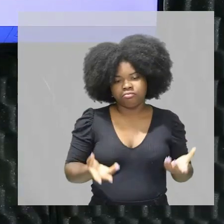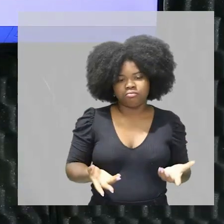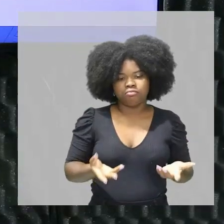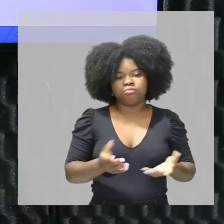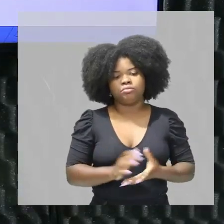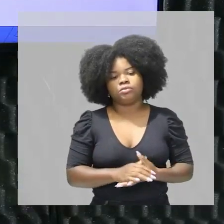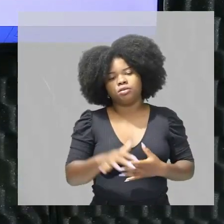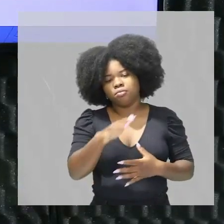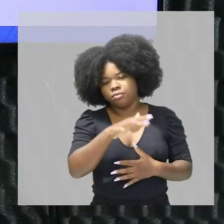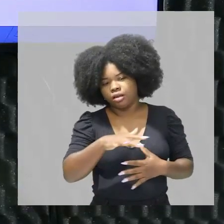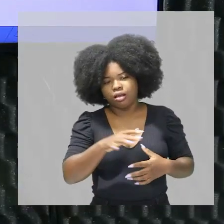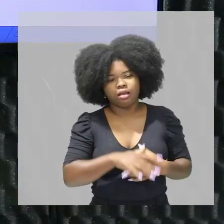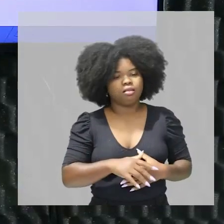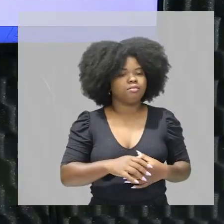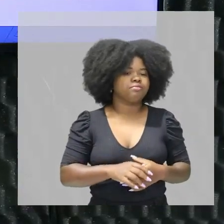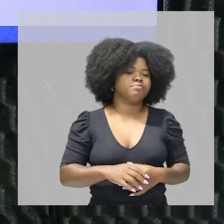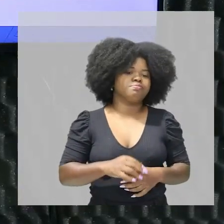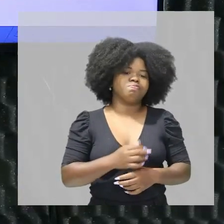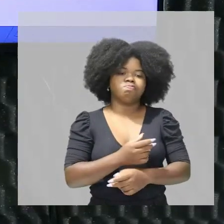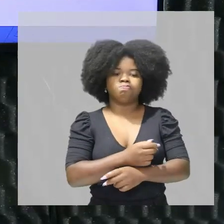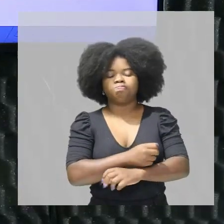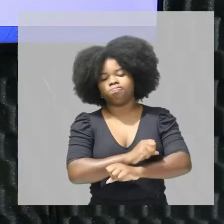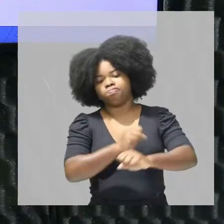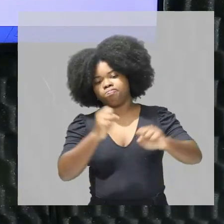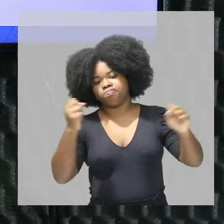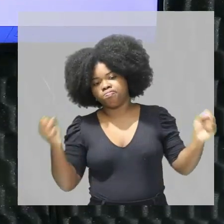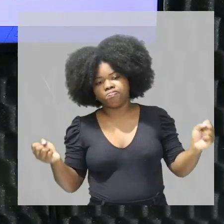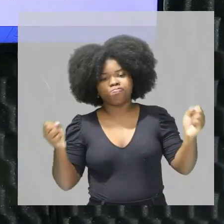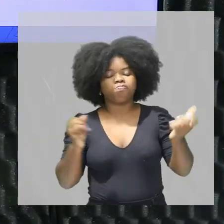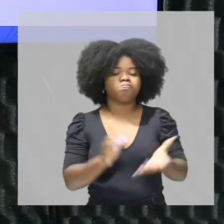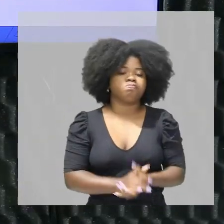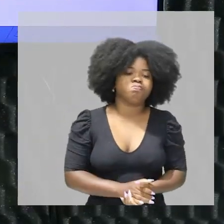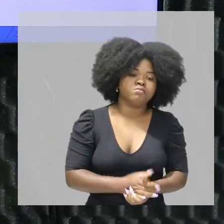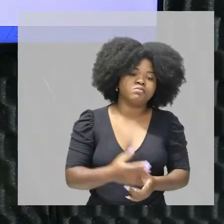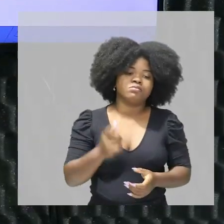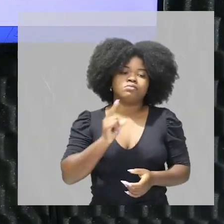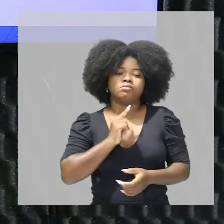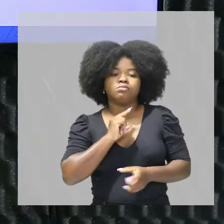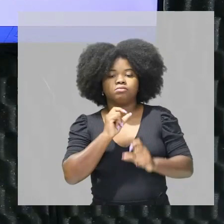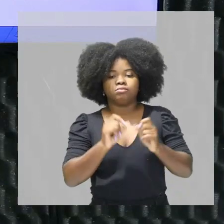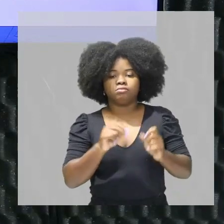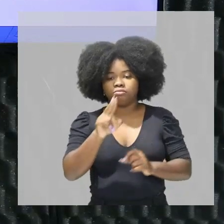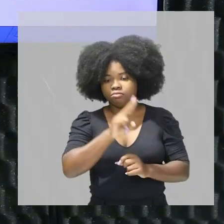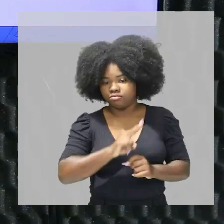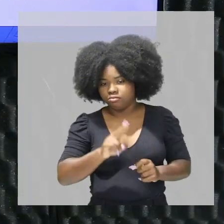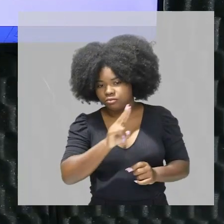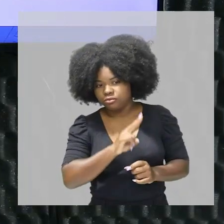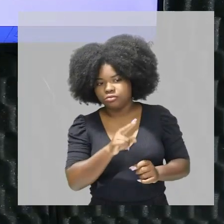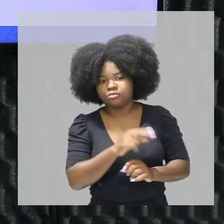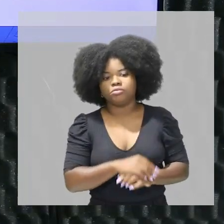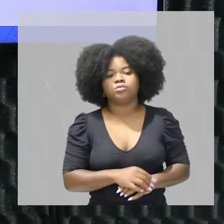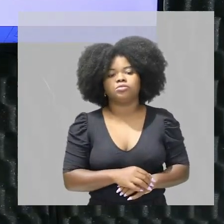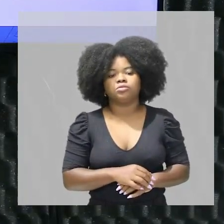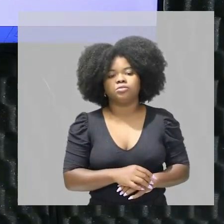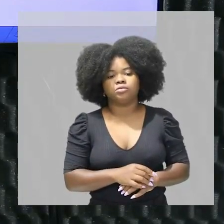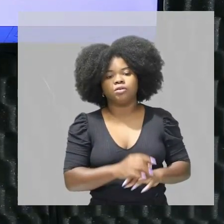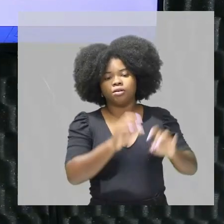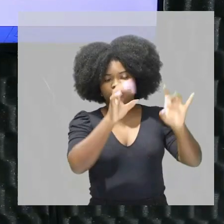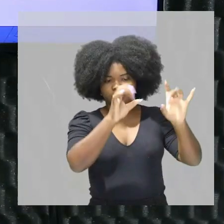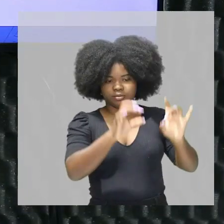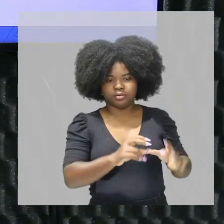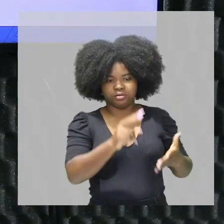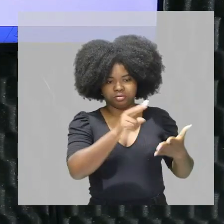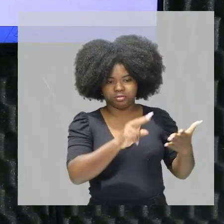é um campo muito vasto ele tem uma utilidade ele tem uma forma de leitura obviamente como